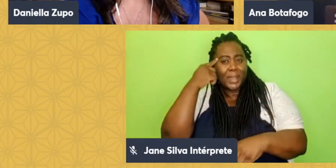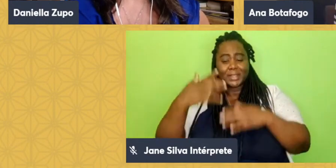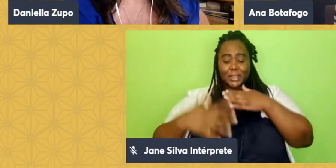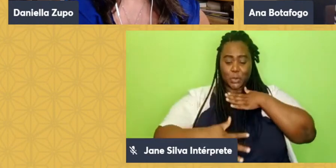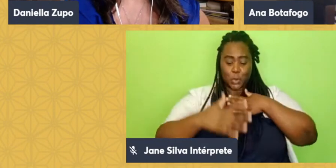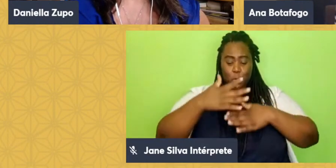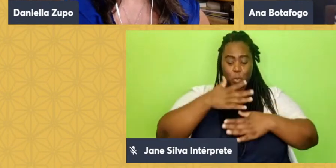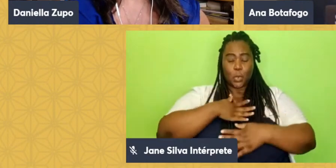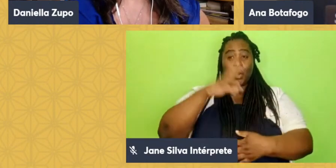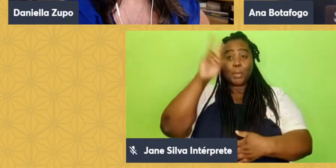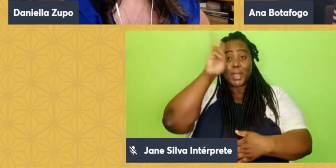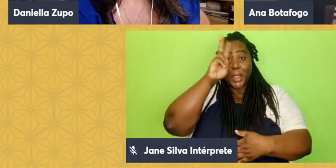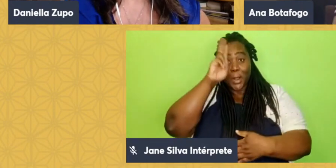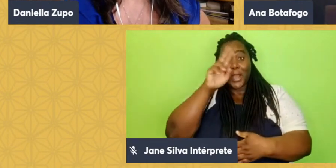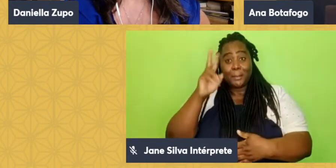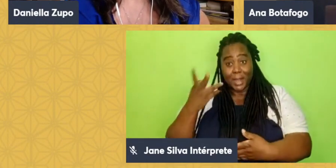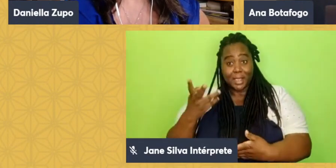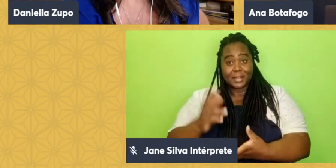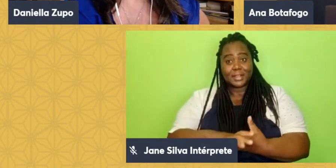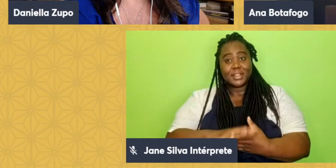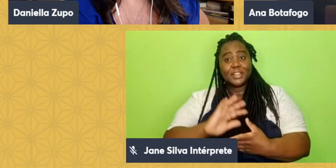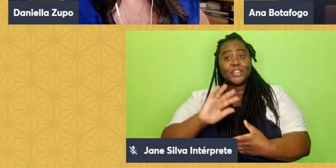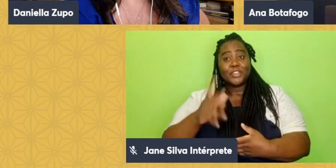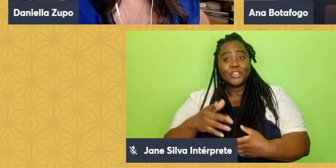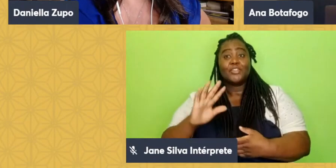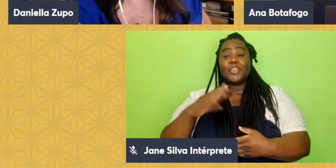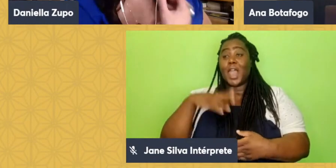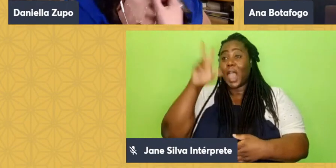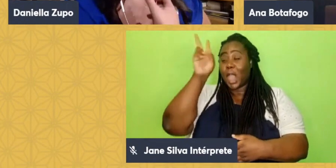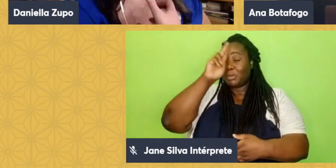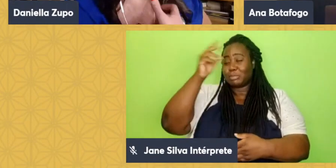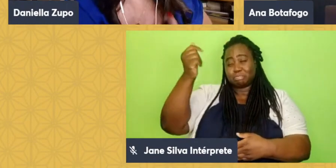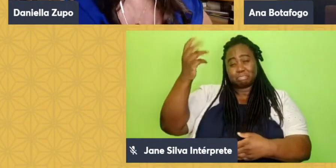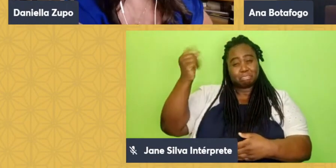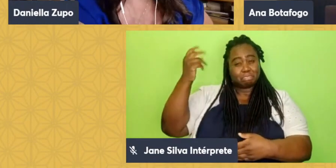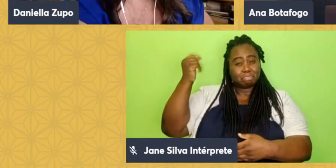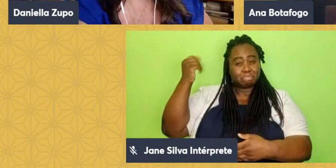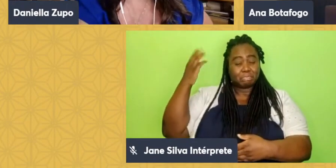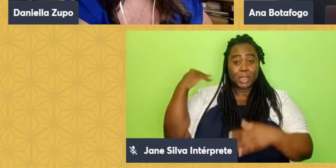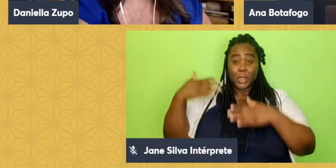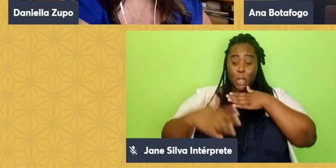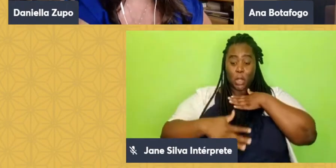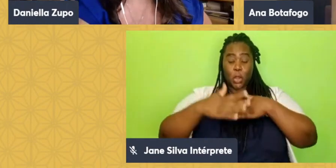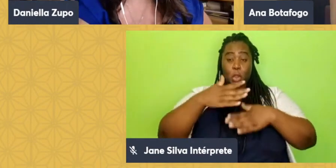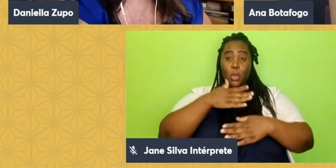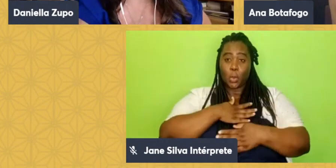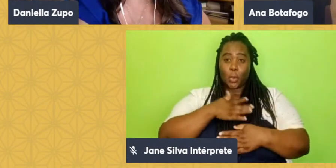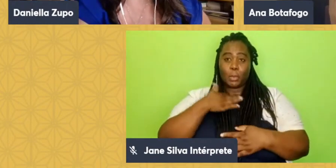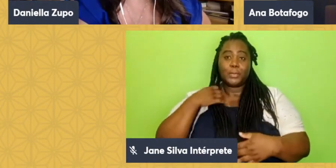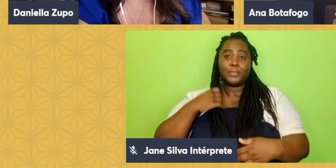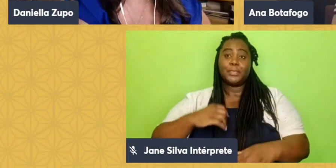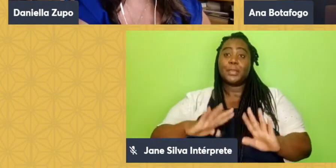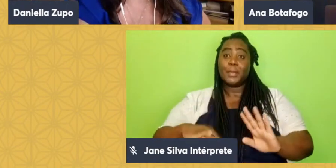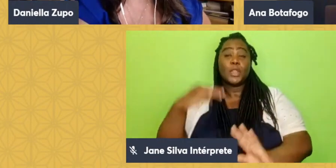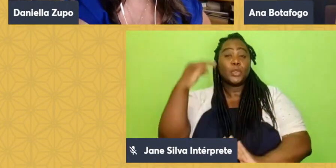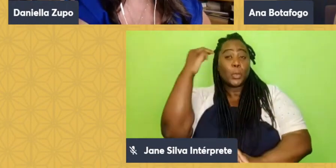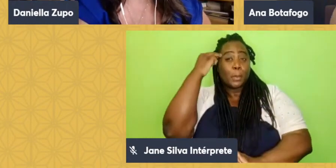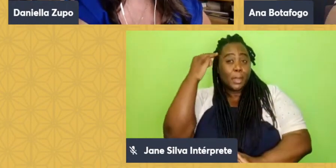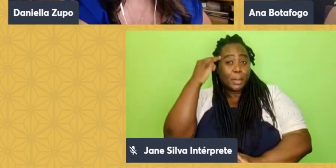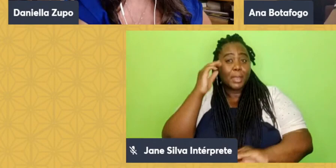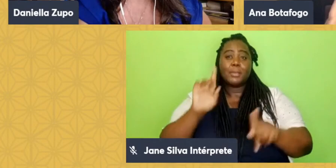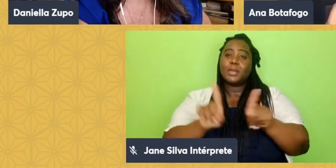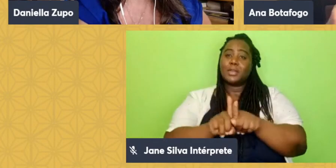no corpo me lembrei dessa história Então já era uma história essa agora do bolha é a mais uma memória também